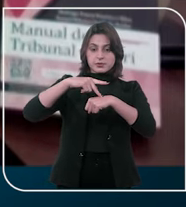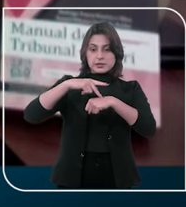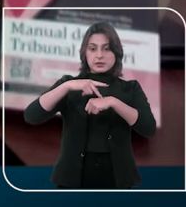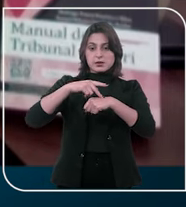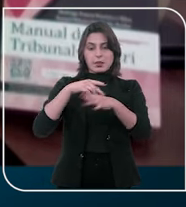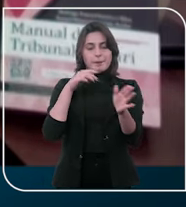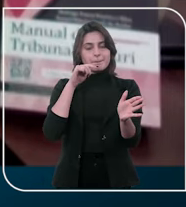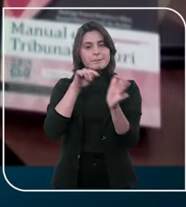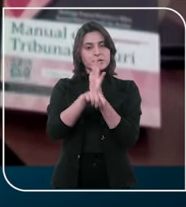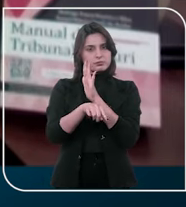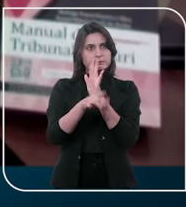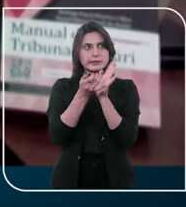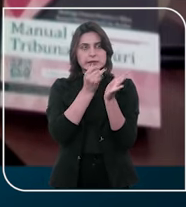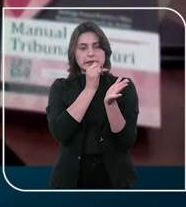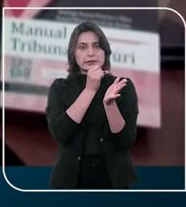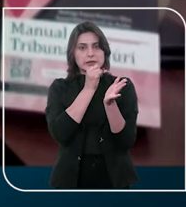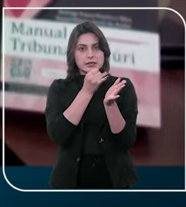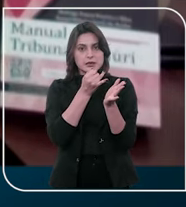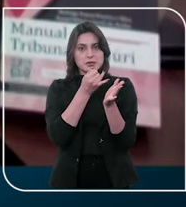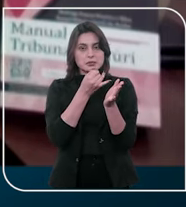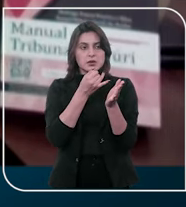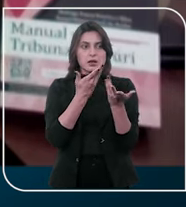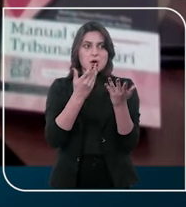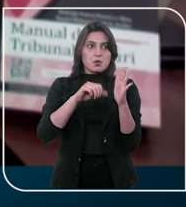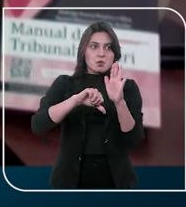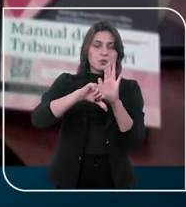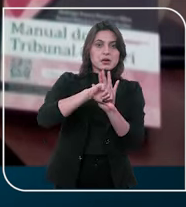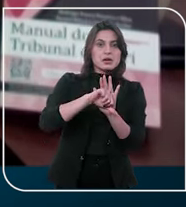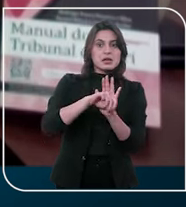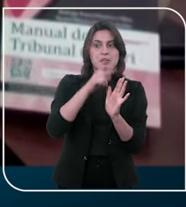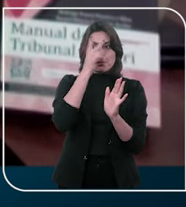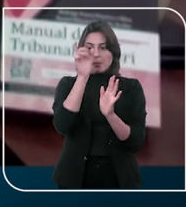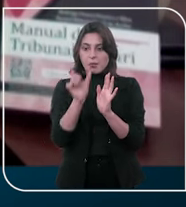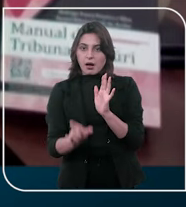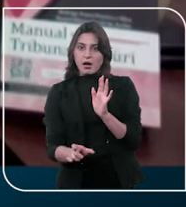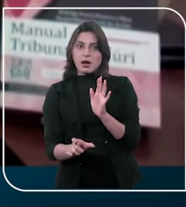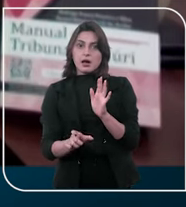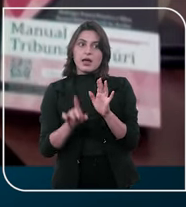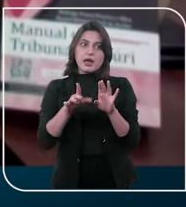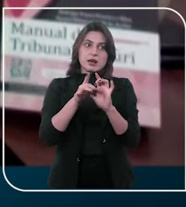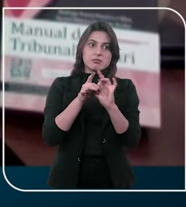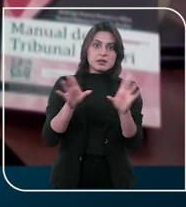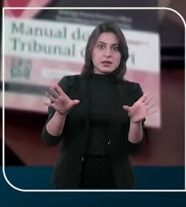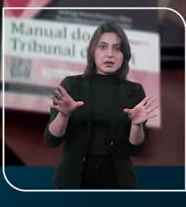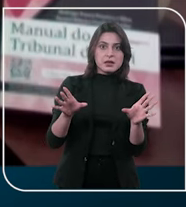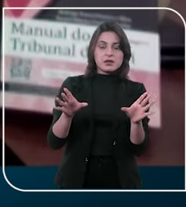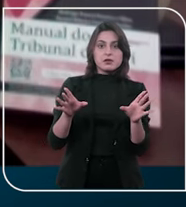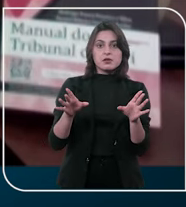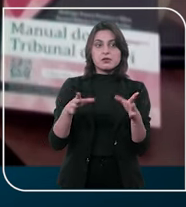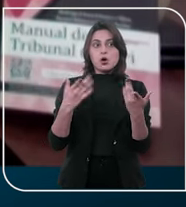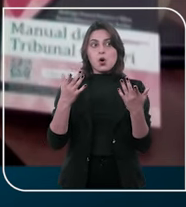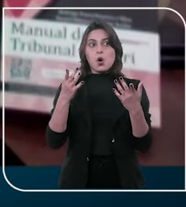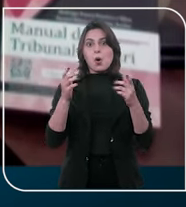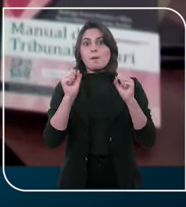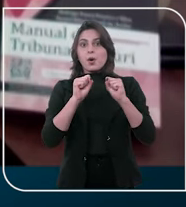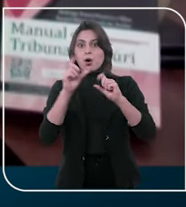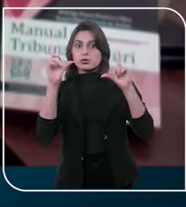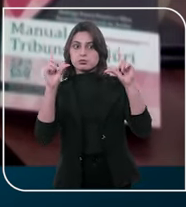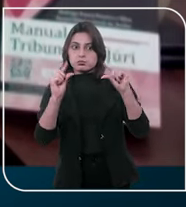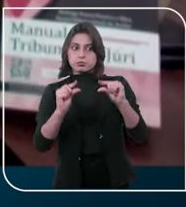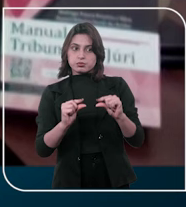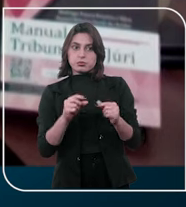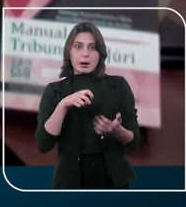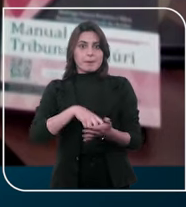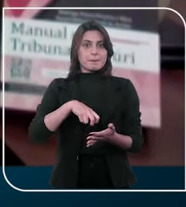sobre a materialidade, sobre a autoria, se deve ser absolvida, causa de diminuição, causas de aumento,